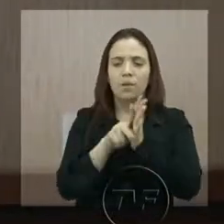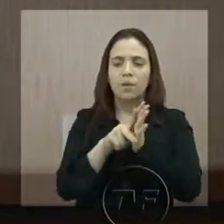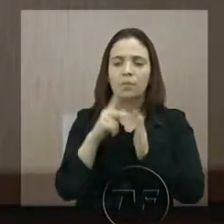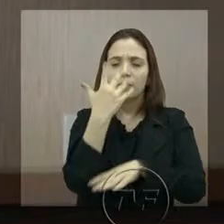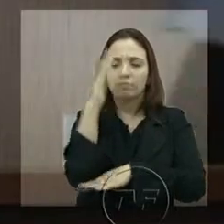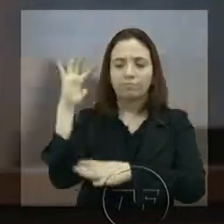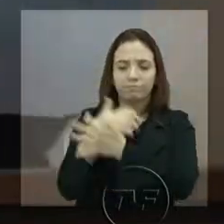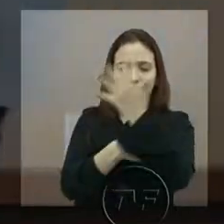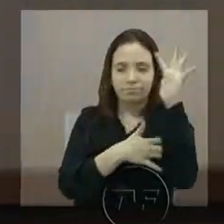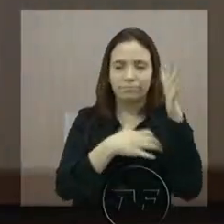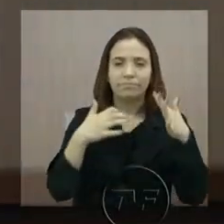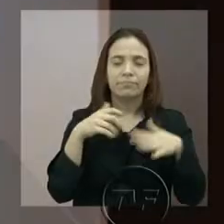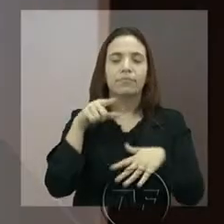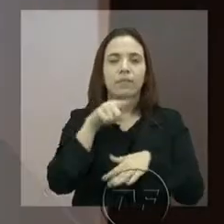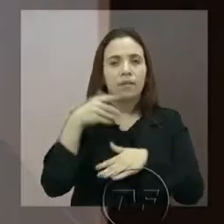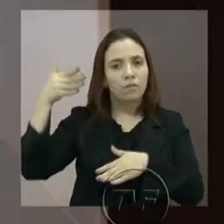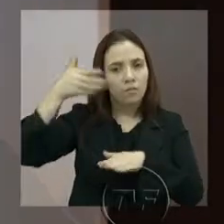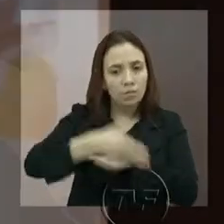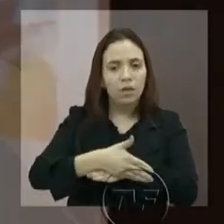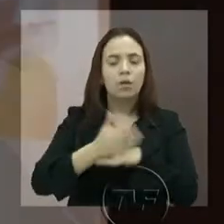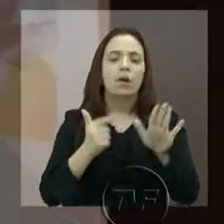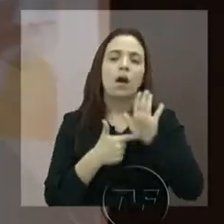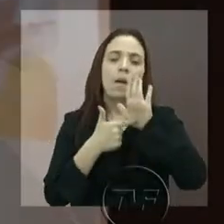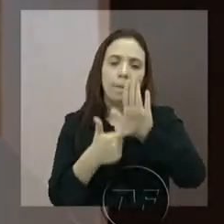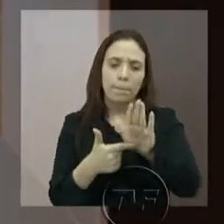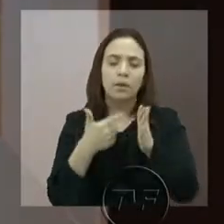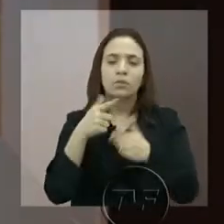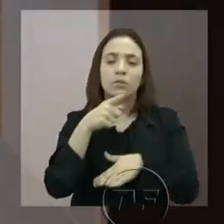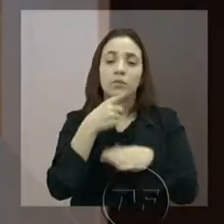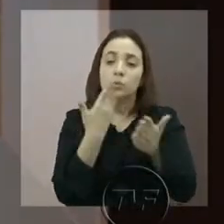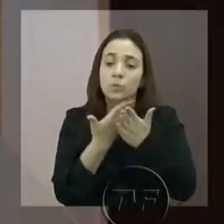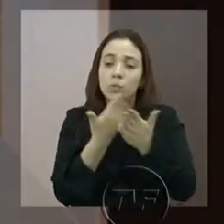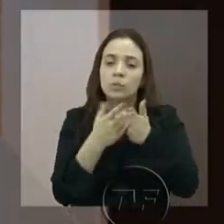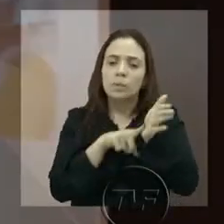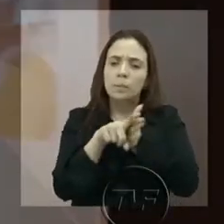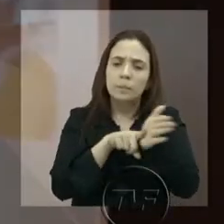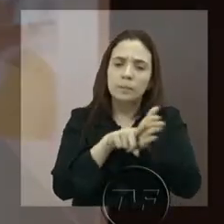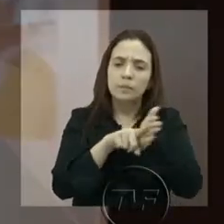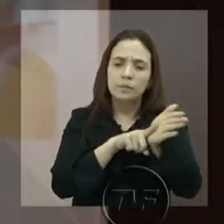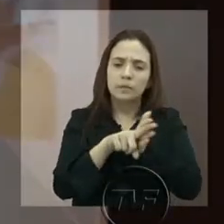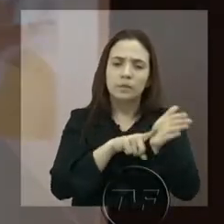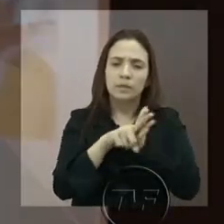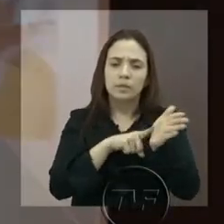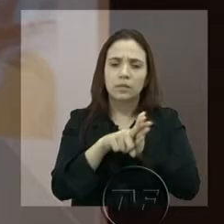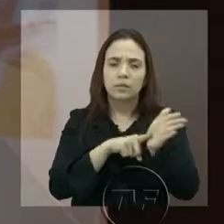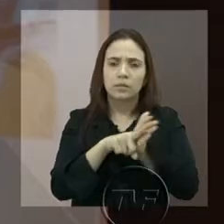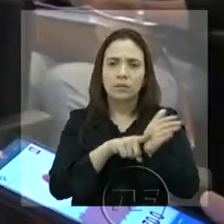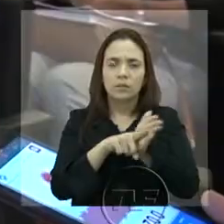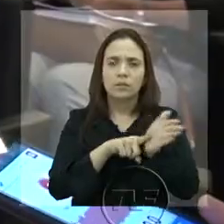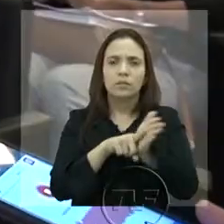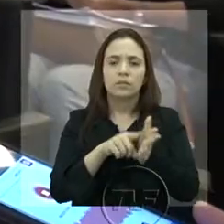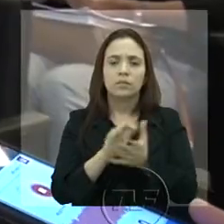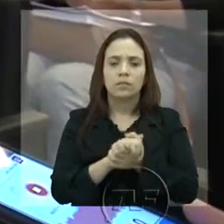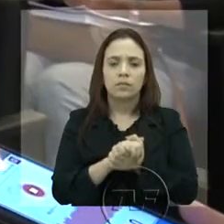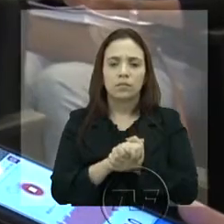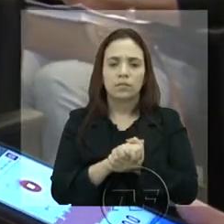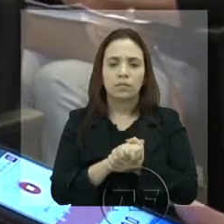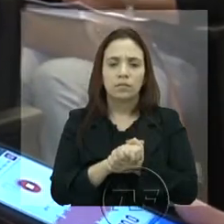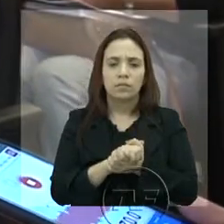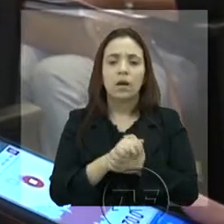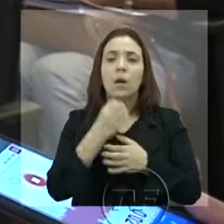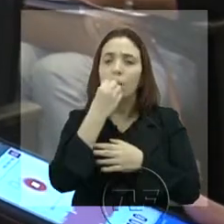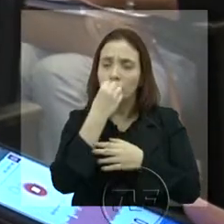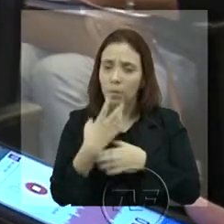de Fortaleza, Águida Muniz, apresentou um estudo sobre áreas com potencial de investimento para o trecho. Proporcionou uma série